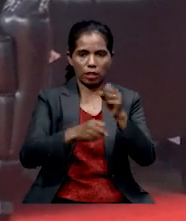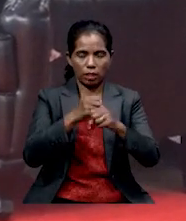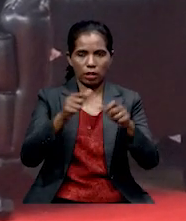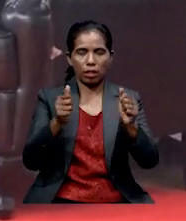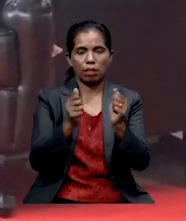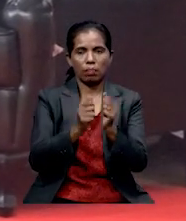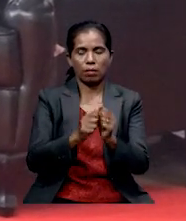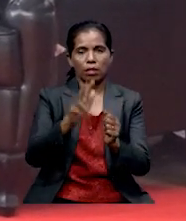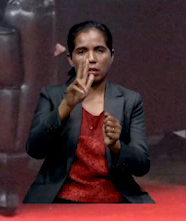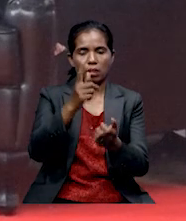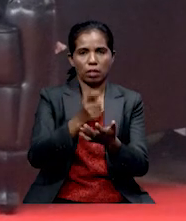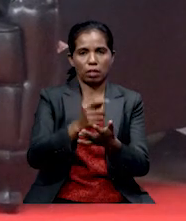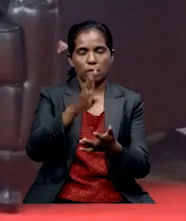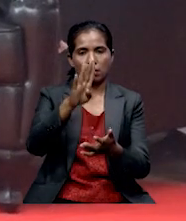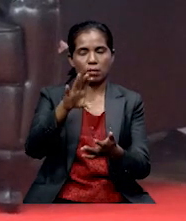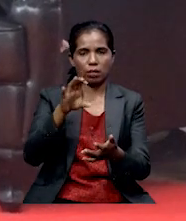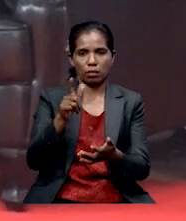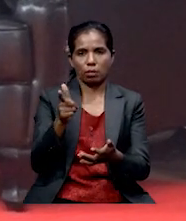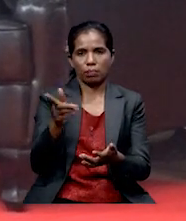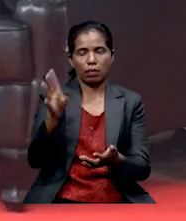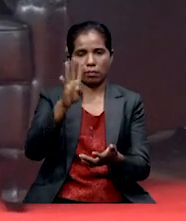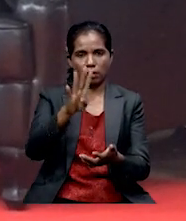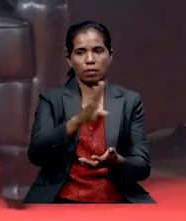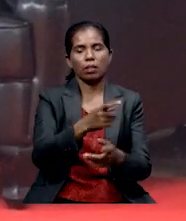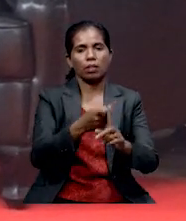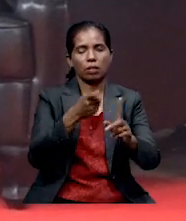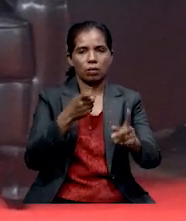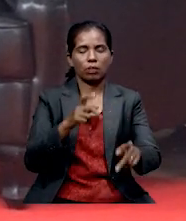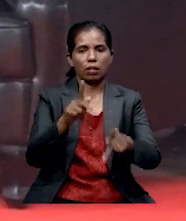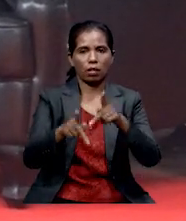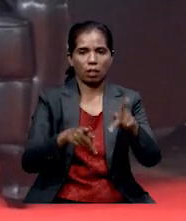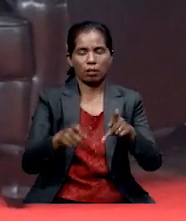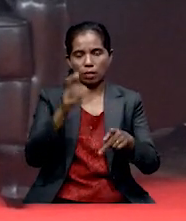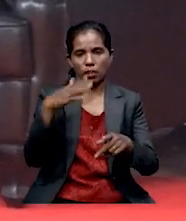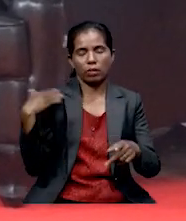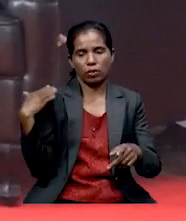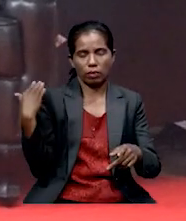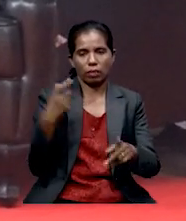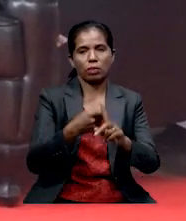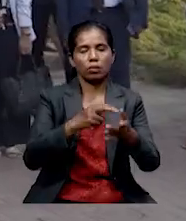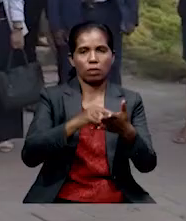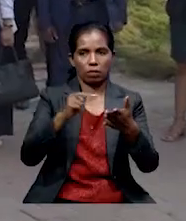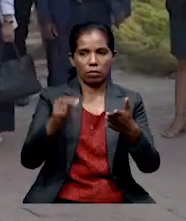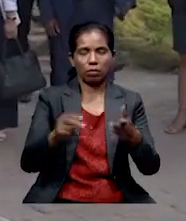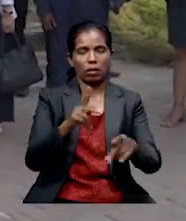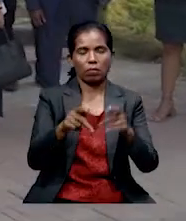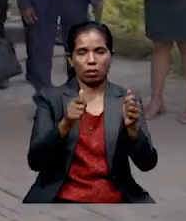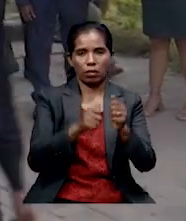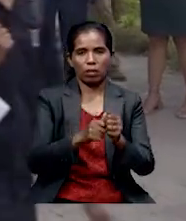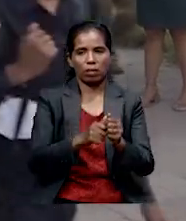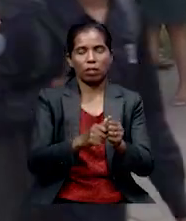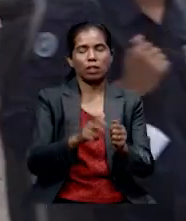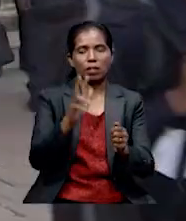hamutuk reun tolu atusat rua nulu resin hat, nebe maioria cidadão idade jovem, pusi número ne na reun tolu mak se